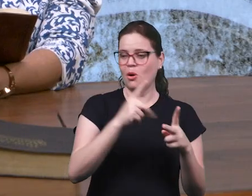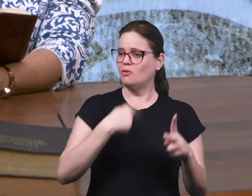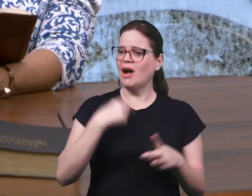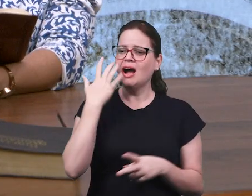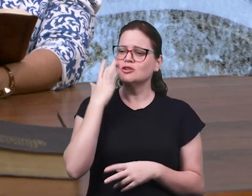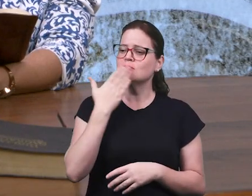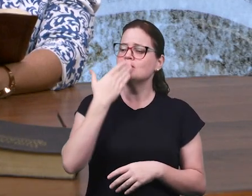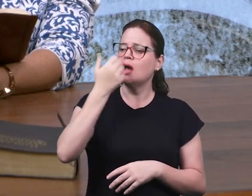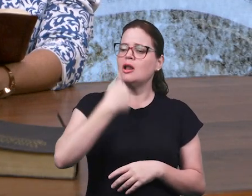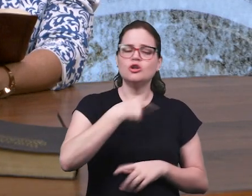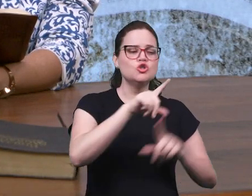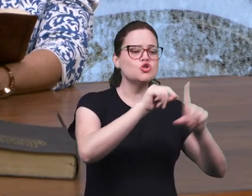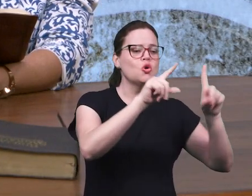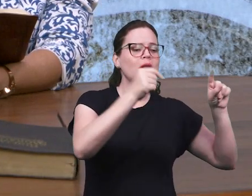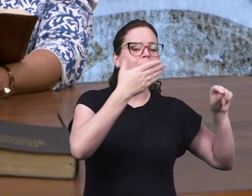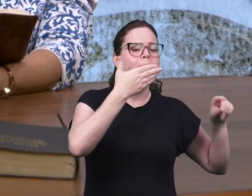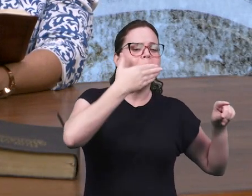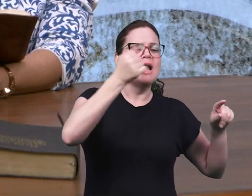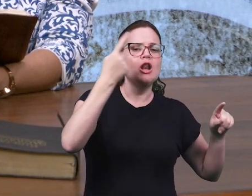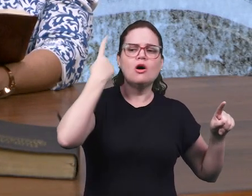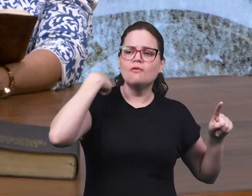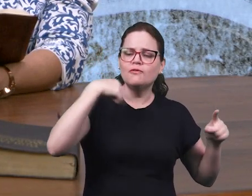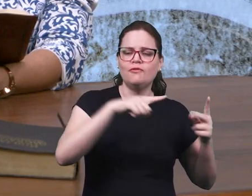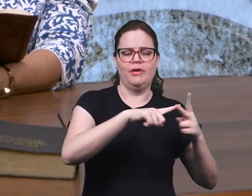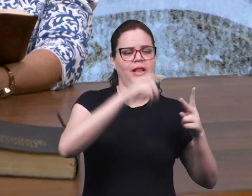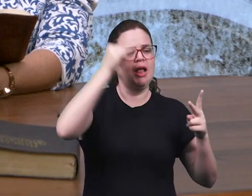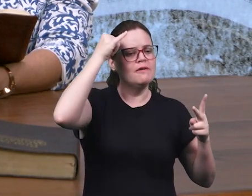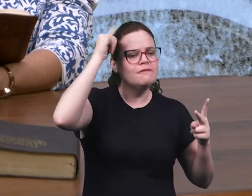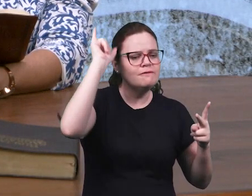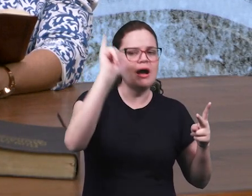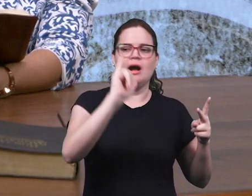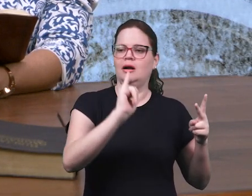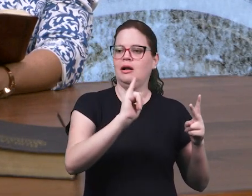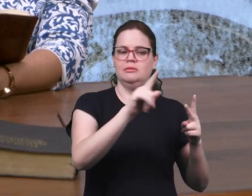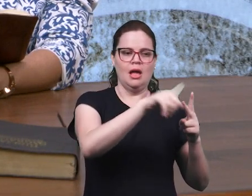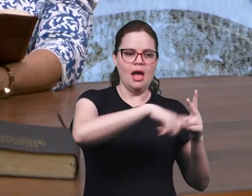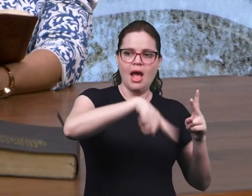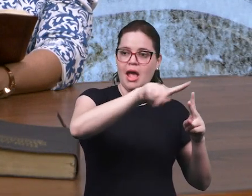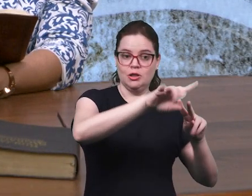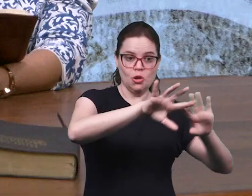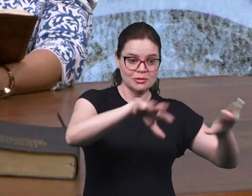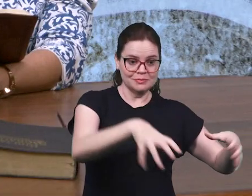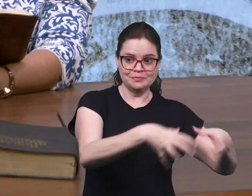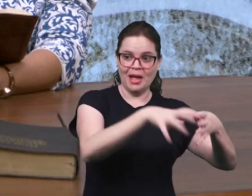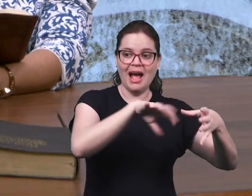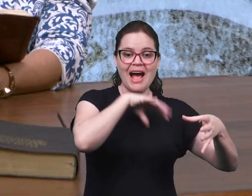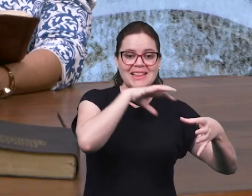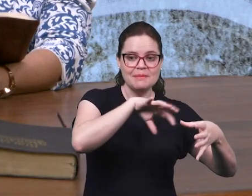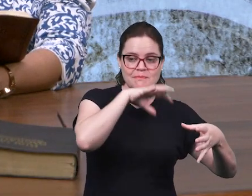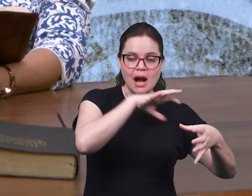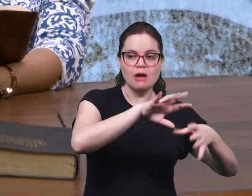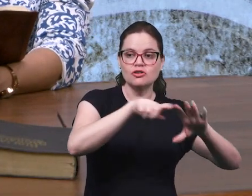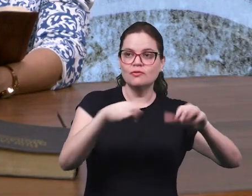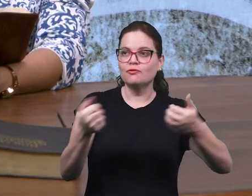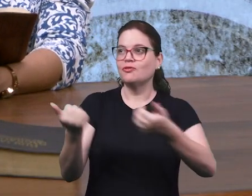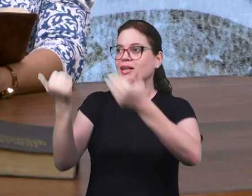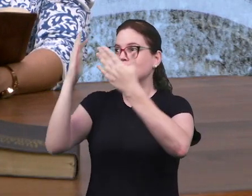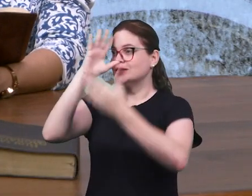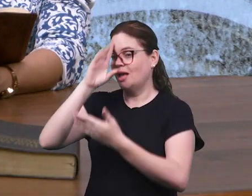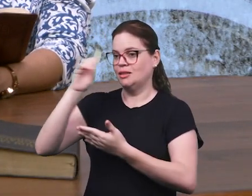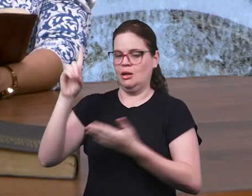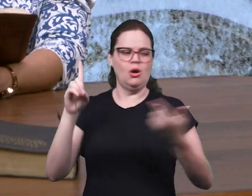das vacas para oferecer ao Senhor teu Deus. O resto, porém, temos destruído